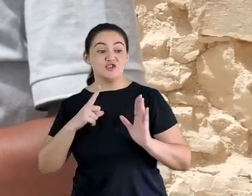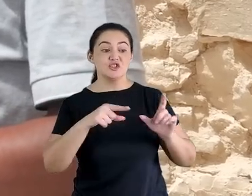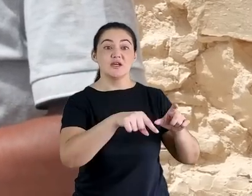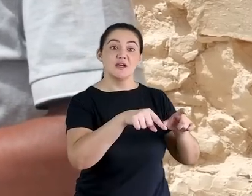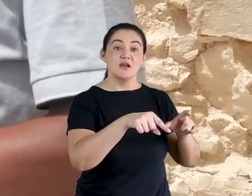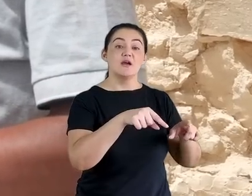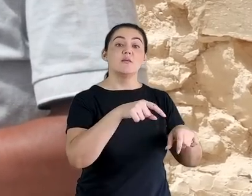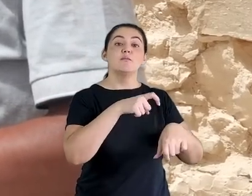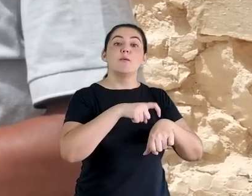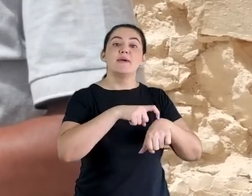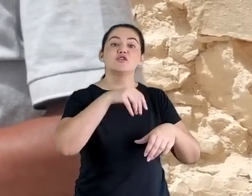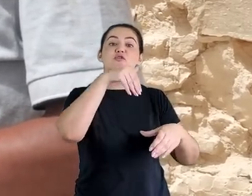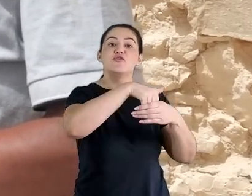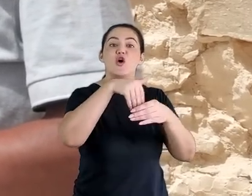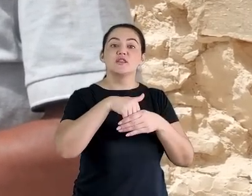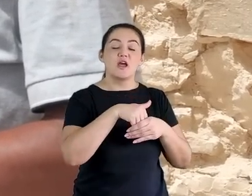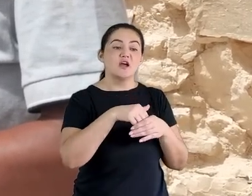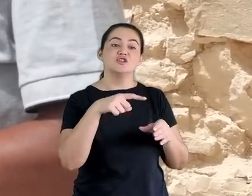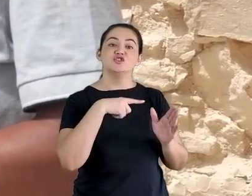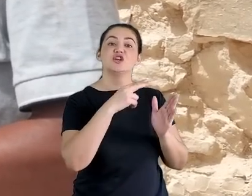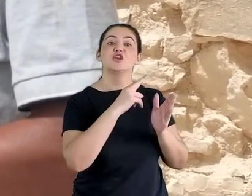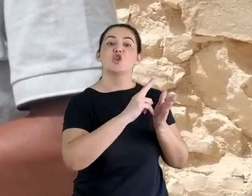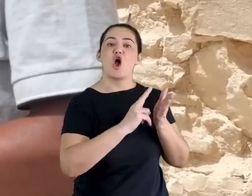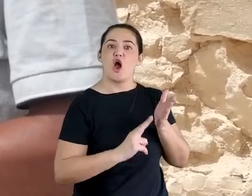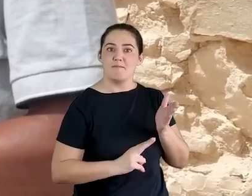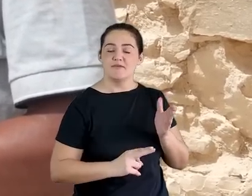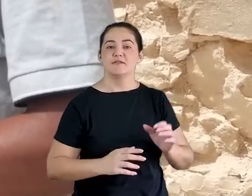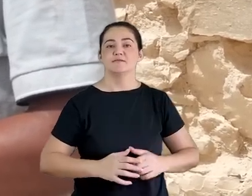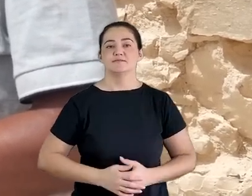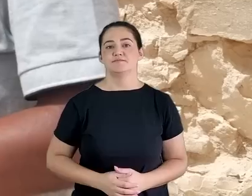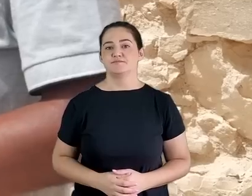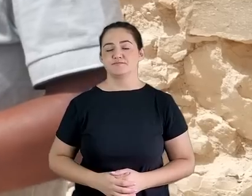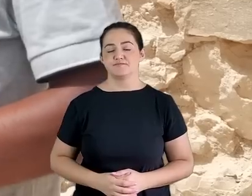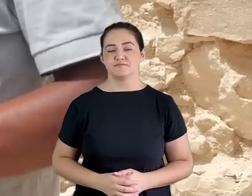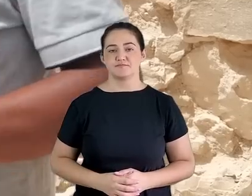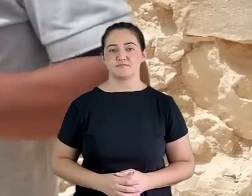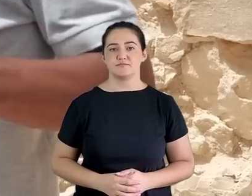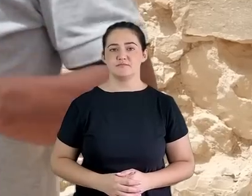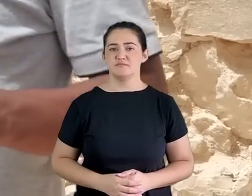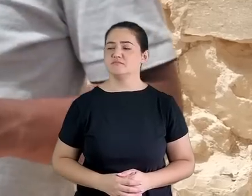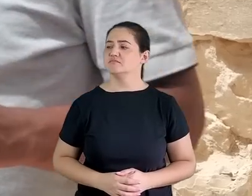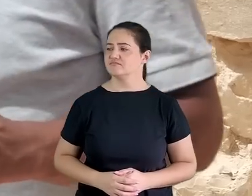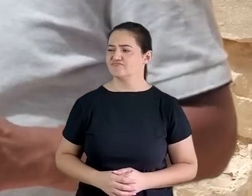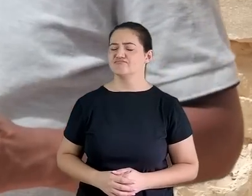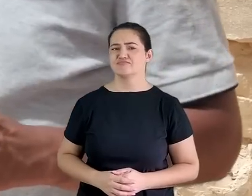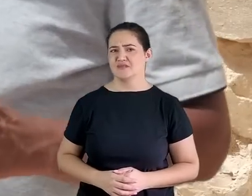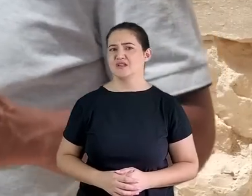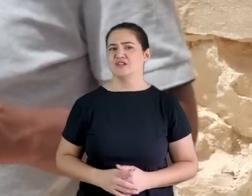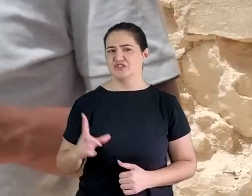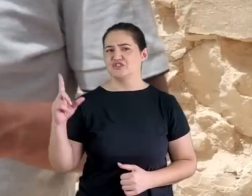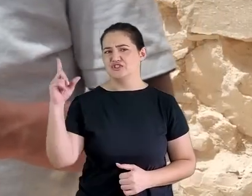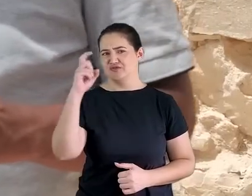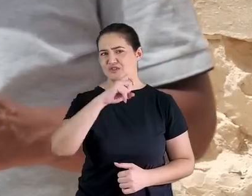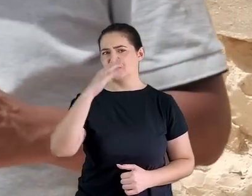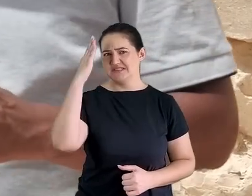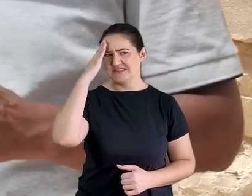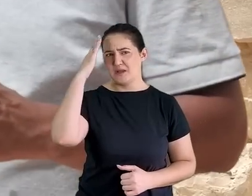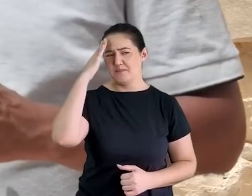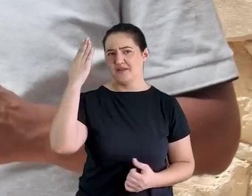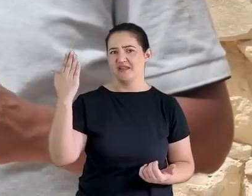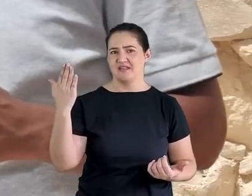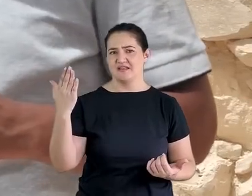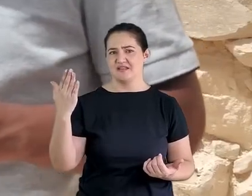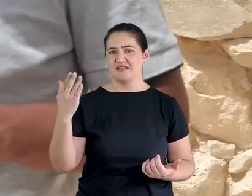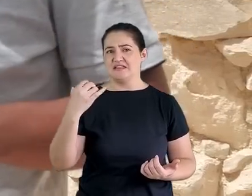ou nos últimos momentos dos rebeldes de Massada. É um pouco difícil batermos o martelo em